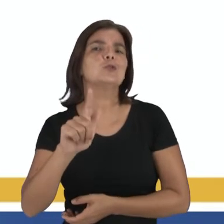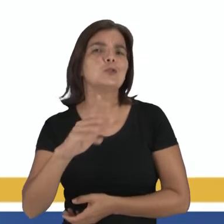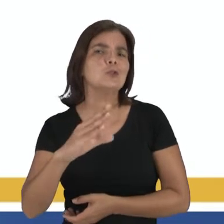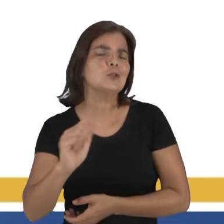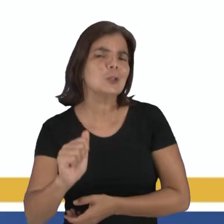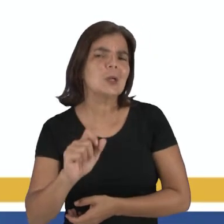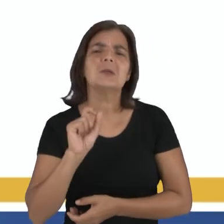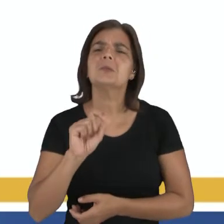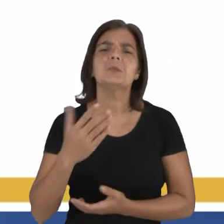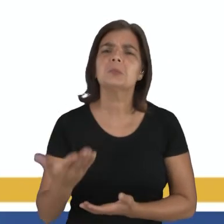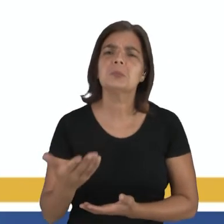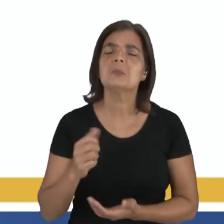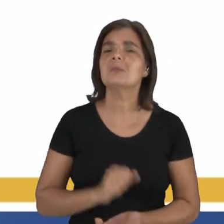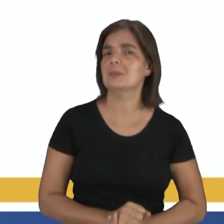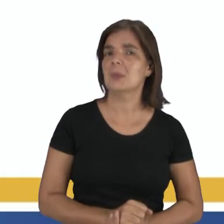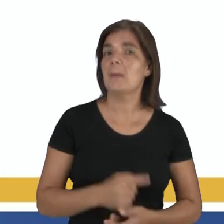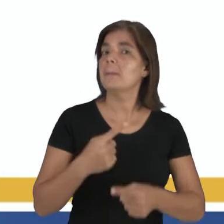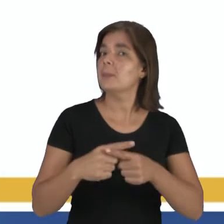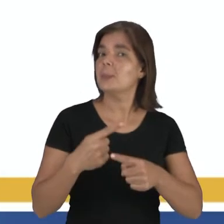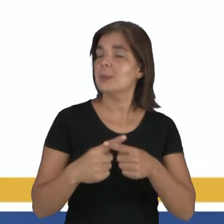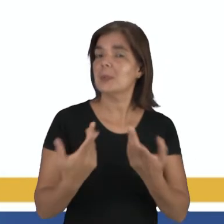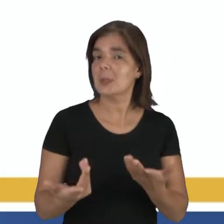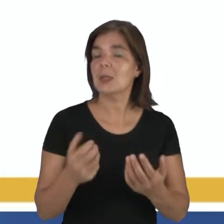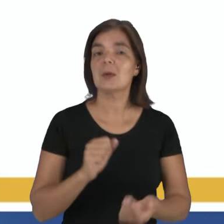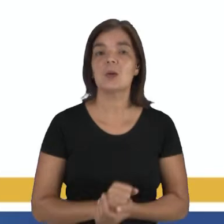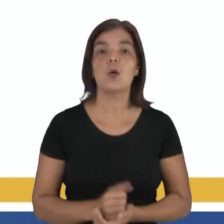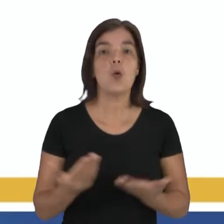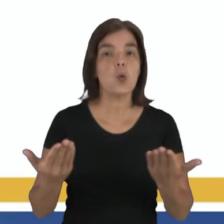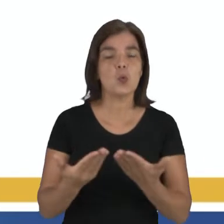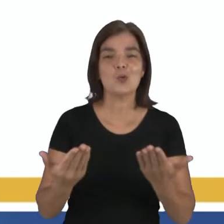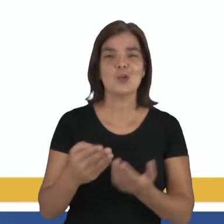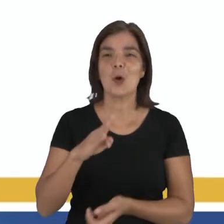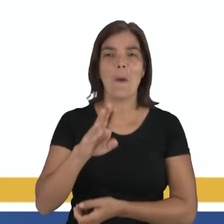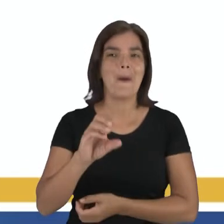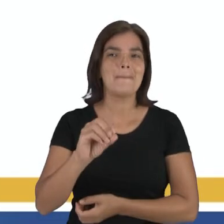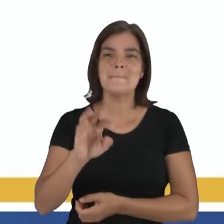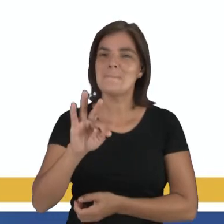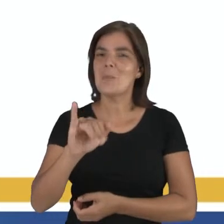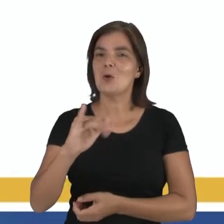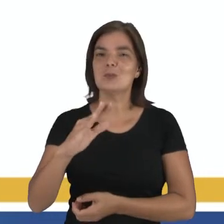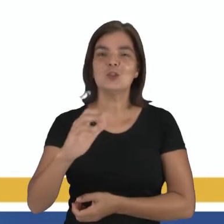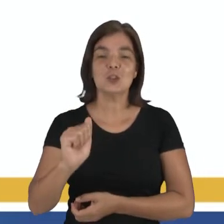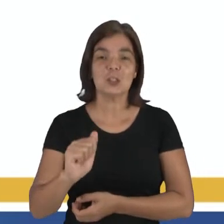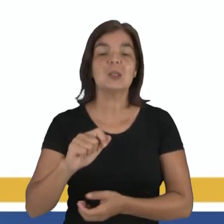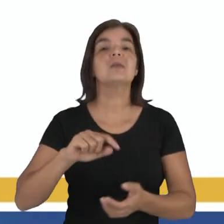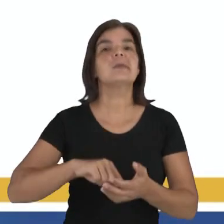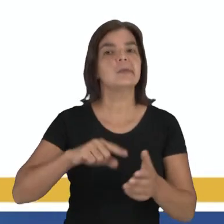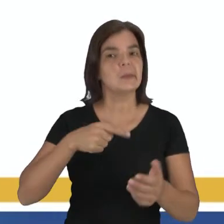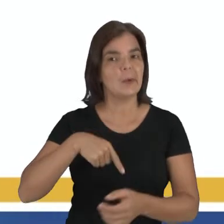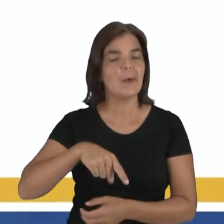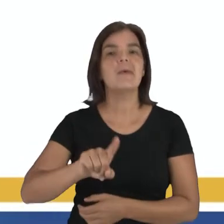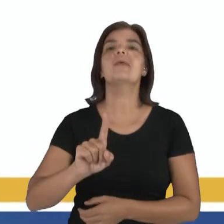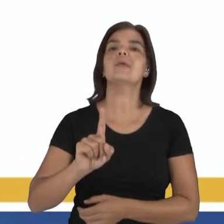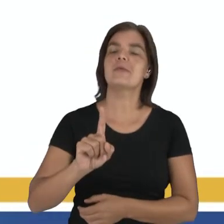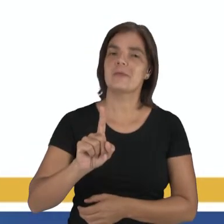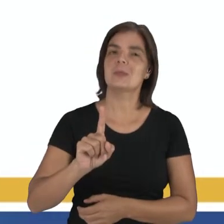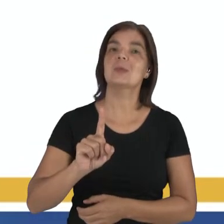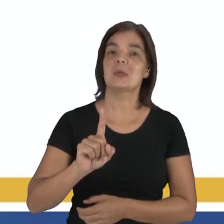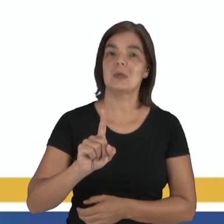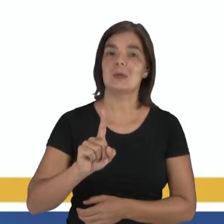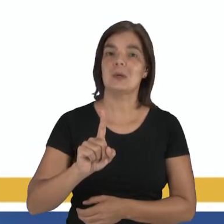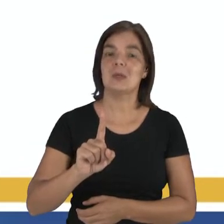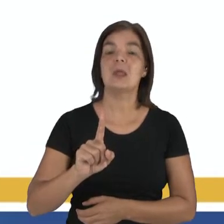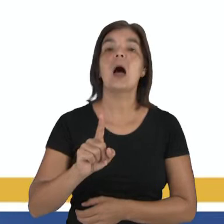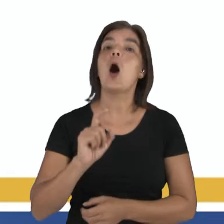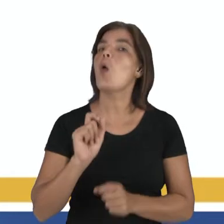o que significa? Talvez não. Por quê? Porque hoje não dizemos que vamos mais à botica, dizemos que vamos